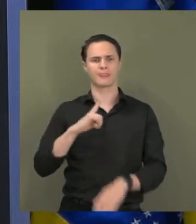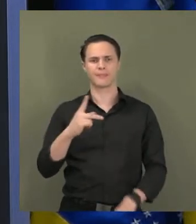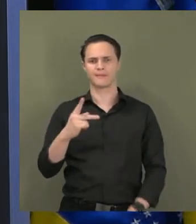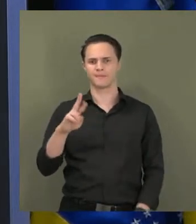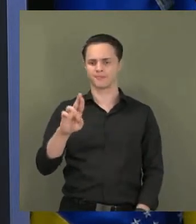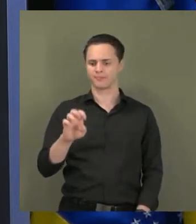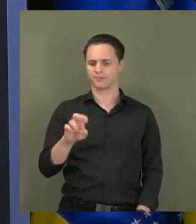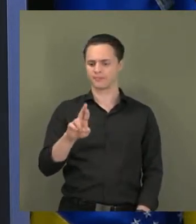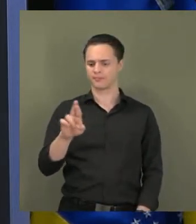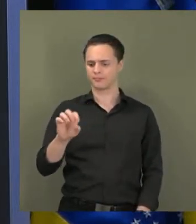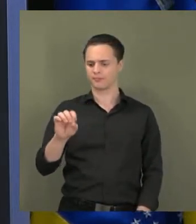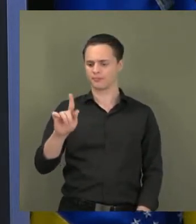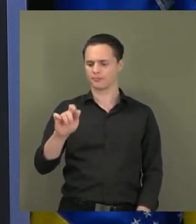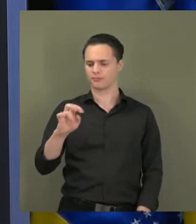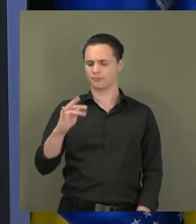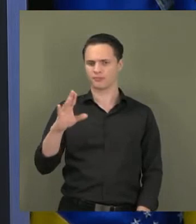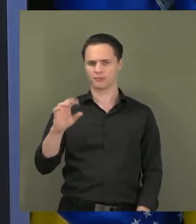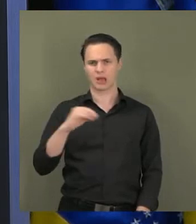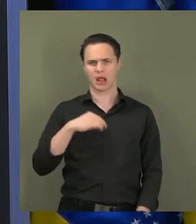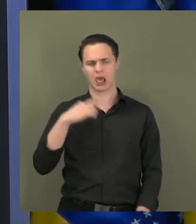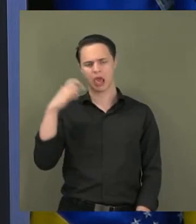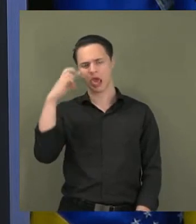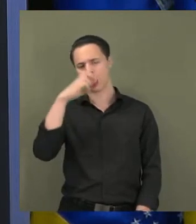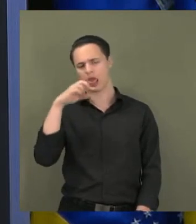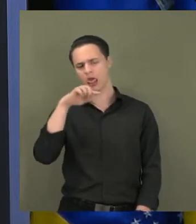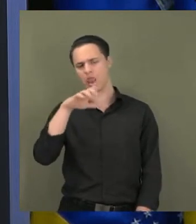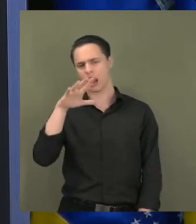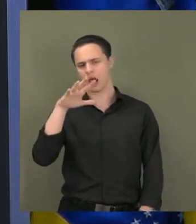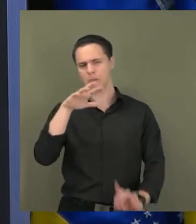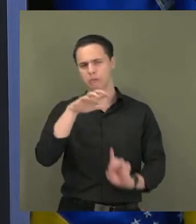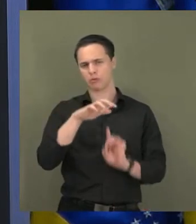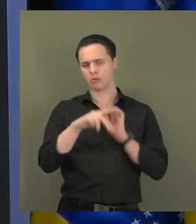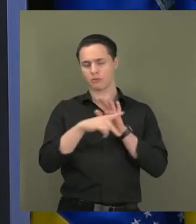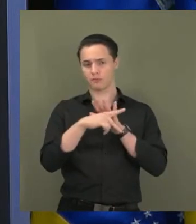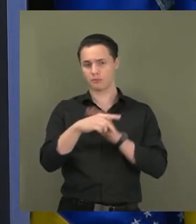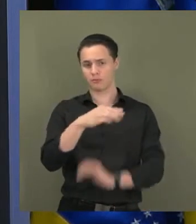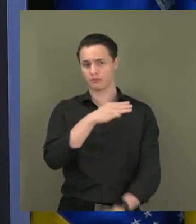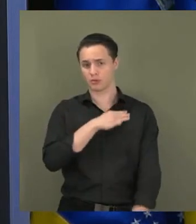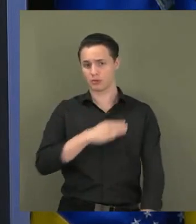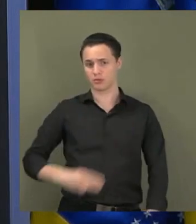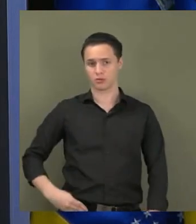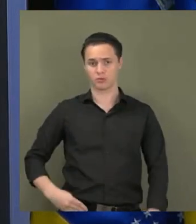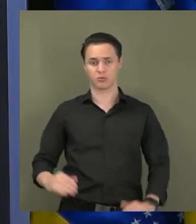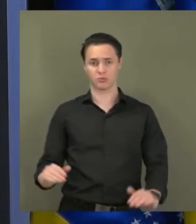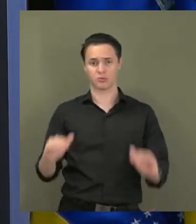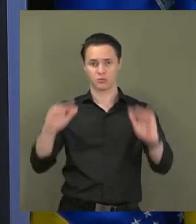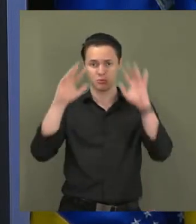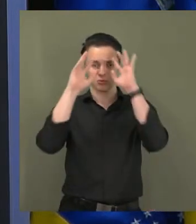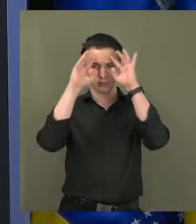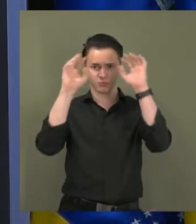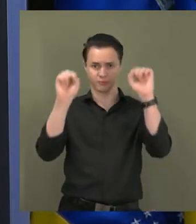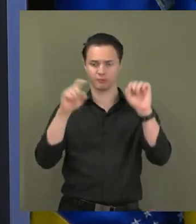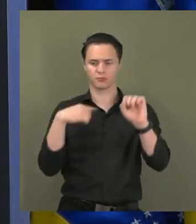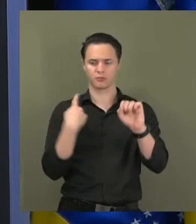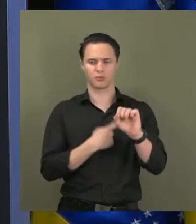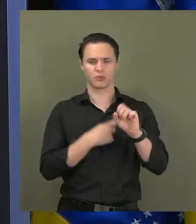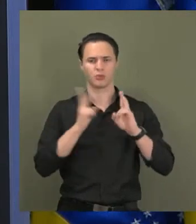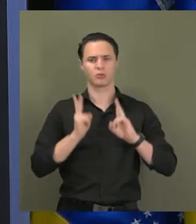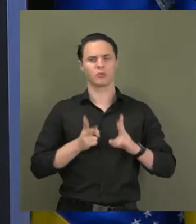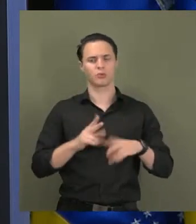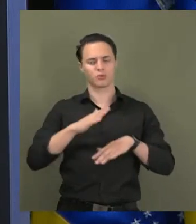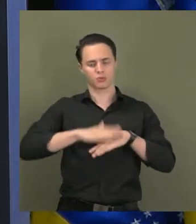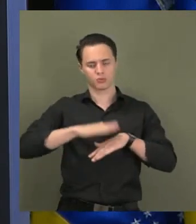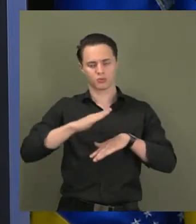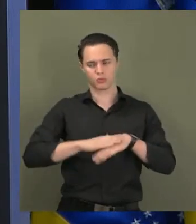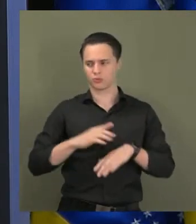para investigar eventuais abusos de ministros do Supremo. Vamos continuar fazendo a nossa